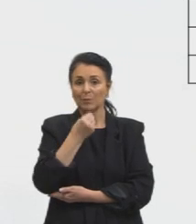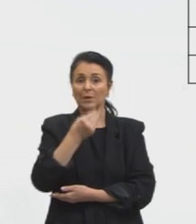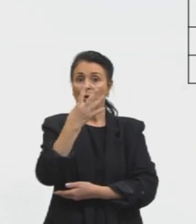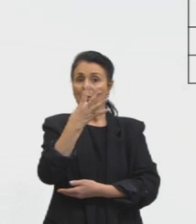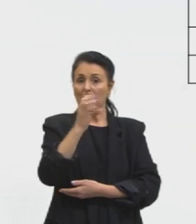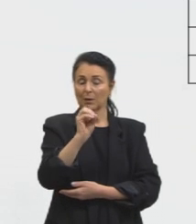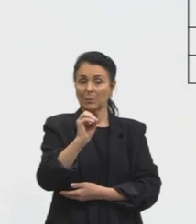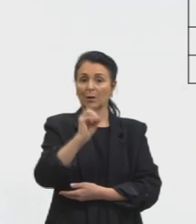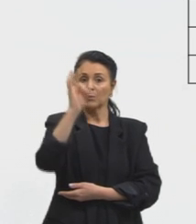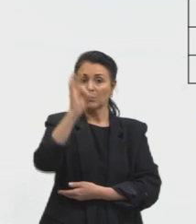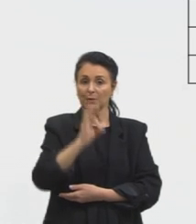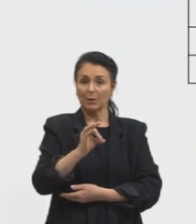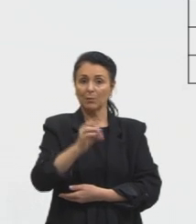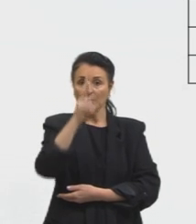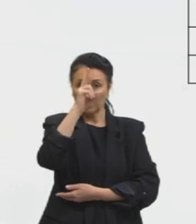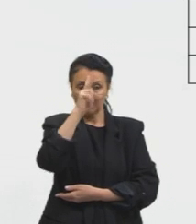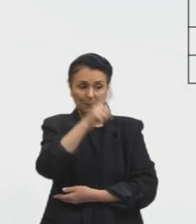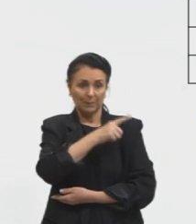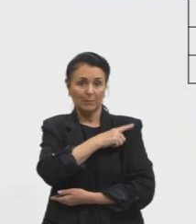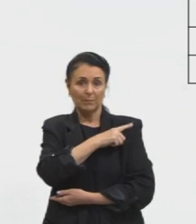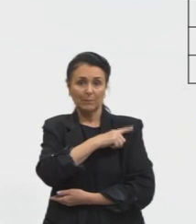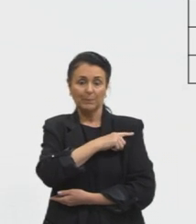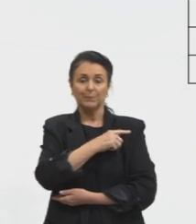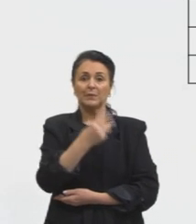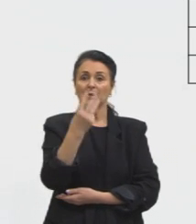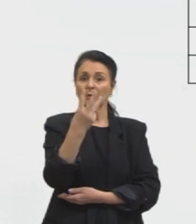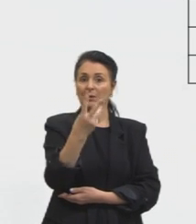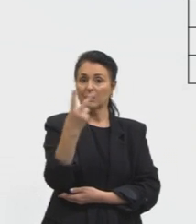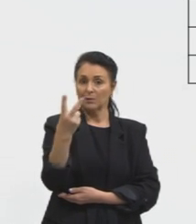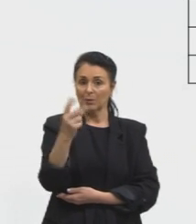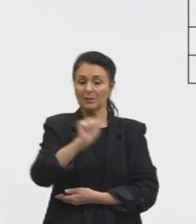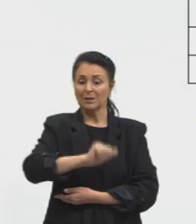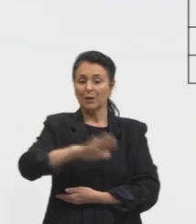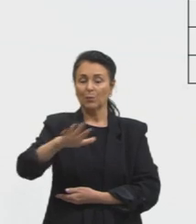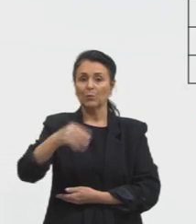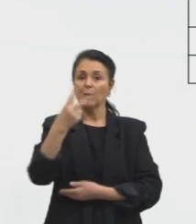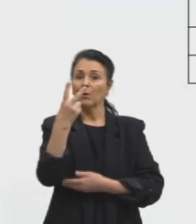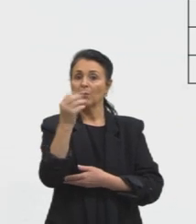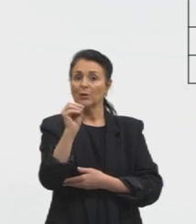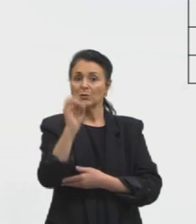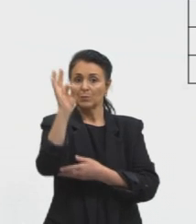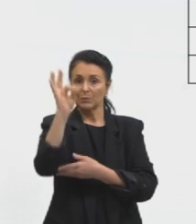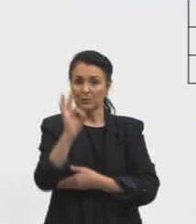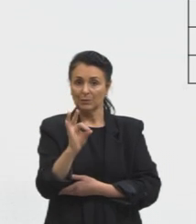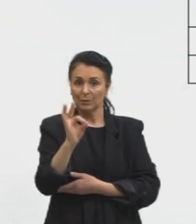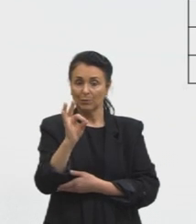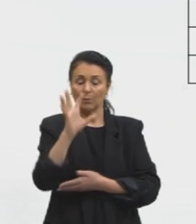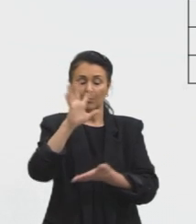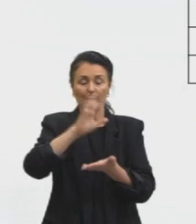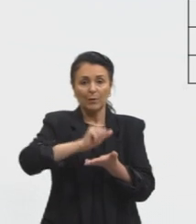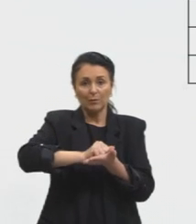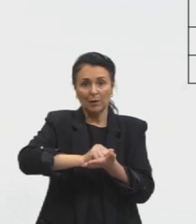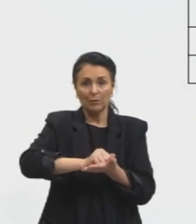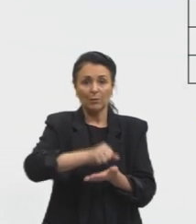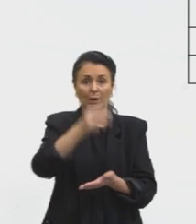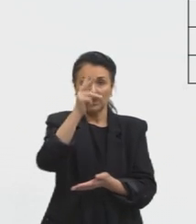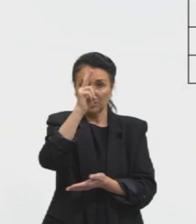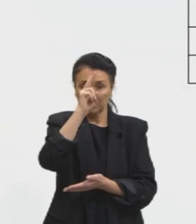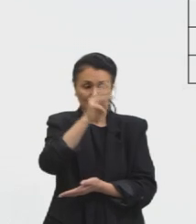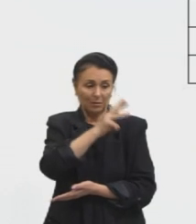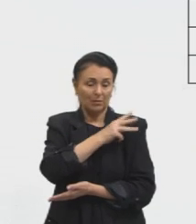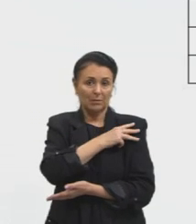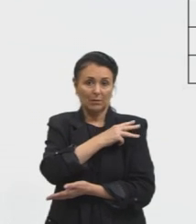dos homens estão na 1ª série então estão 32 alunos Vinte por cento dos alunos matriculados na 3ª